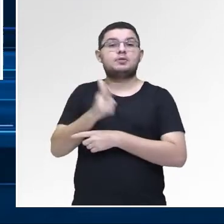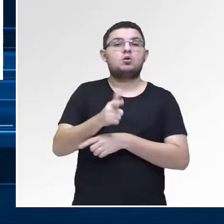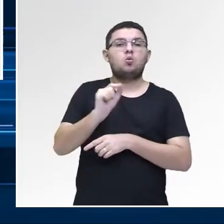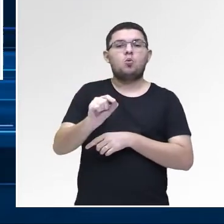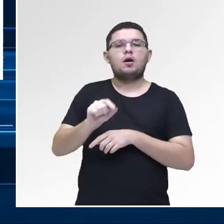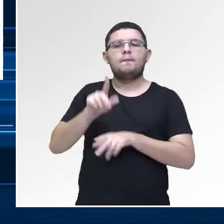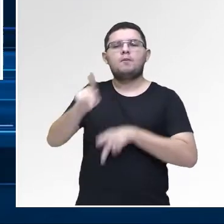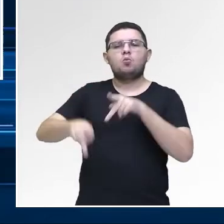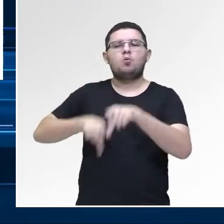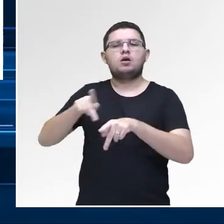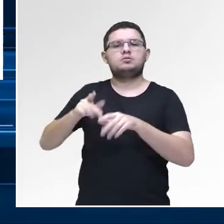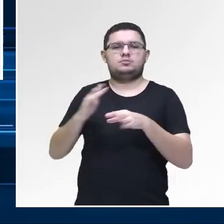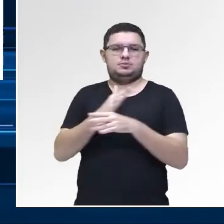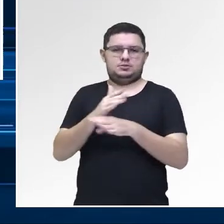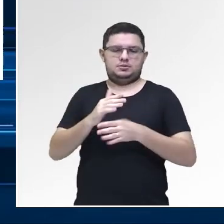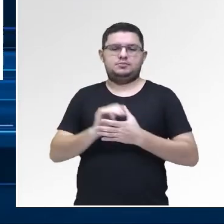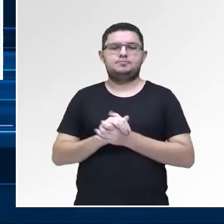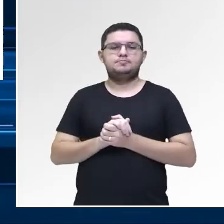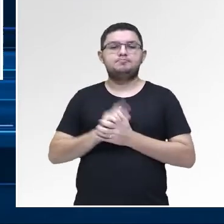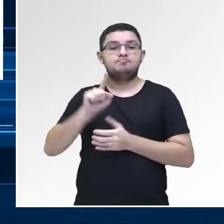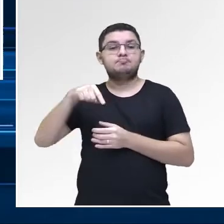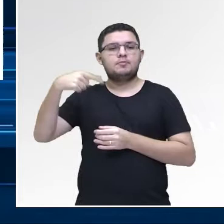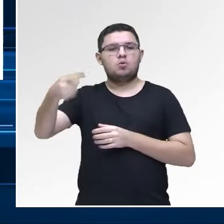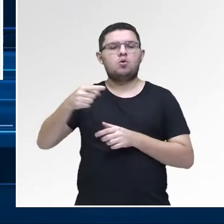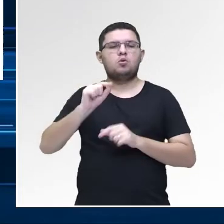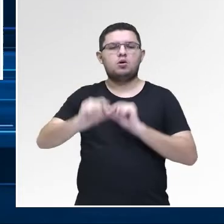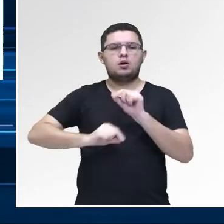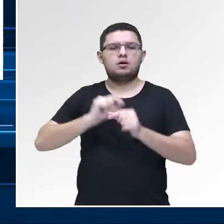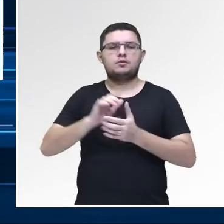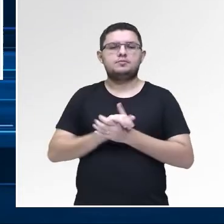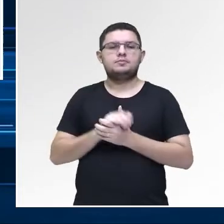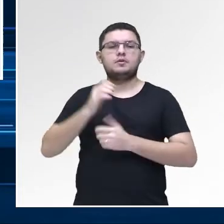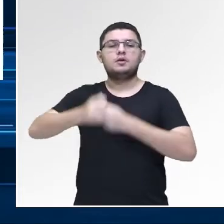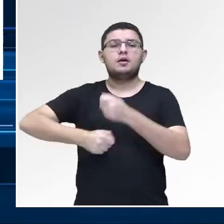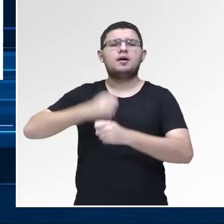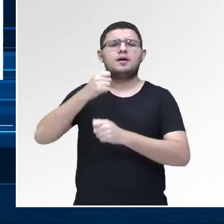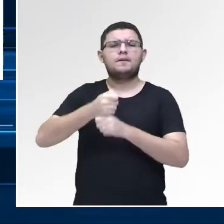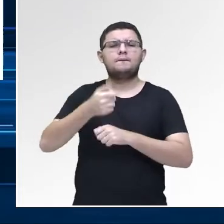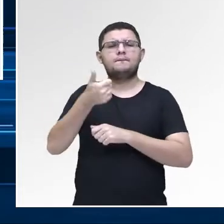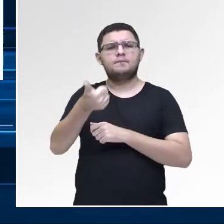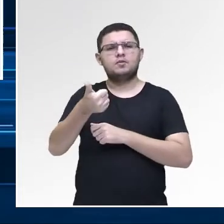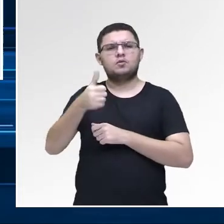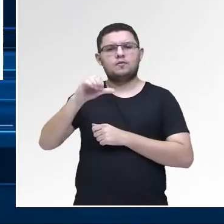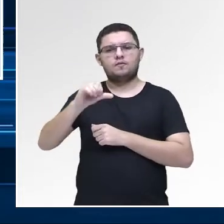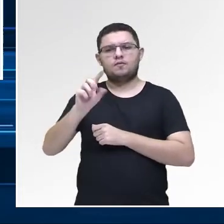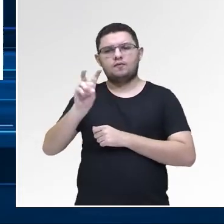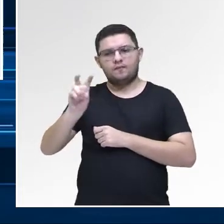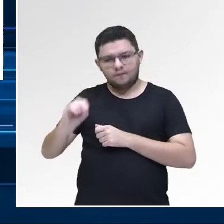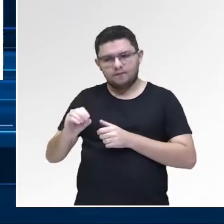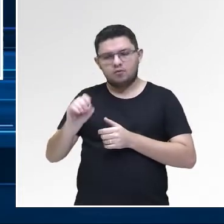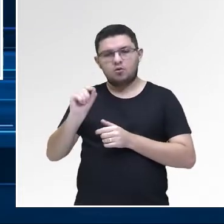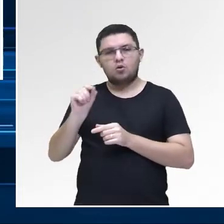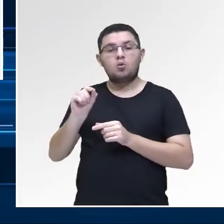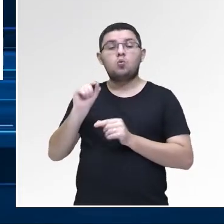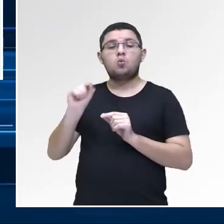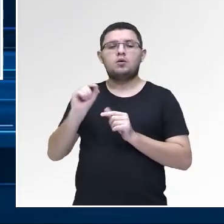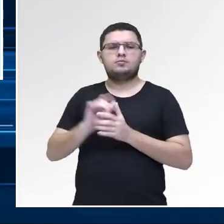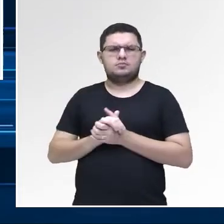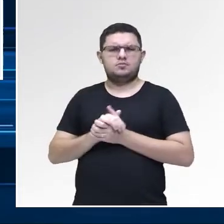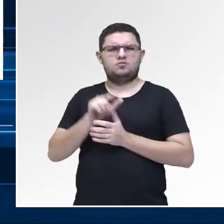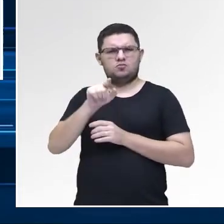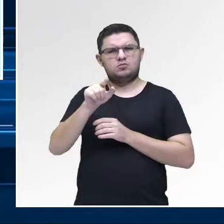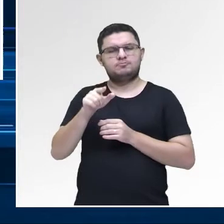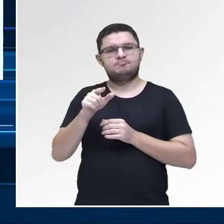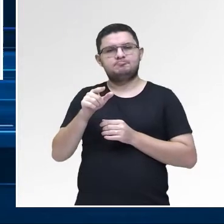1950. Professora, a senhora disse que em 1950 e 1960 já estavam chegando indústrias e